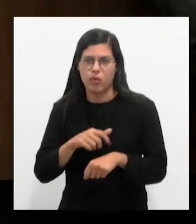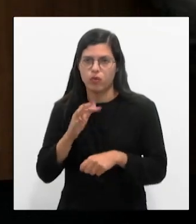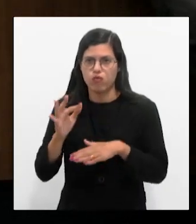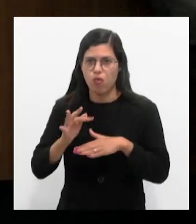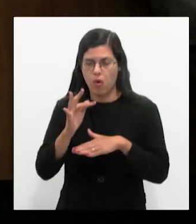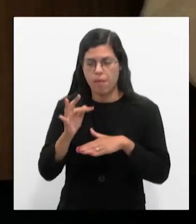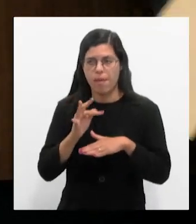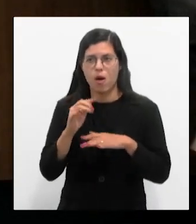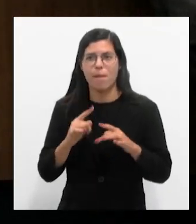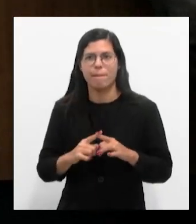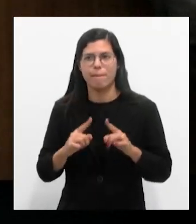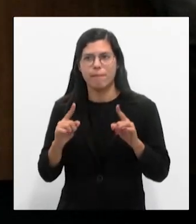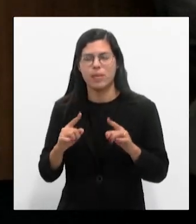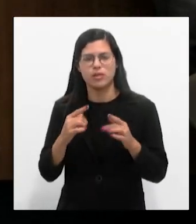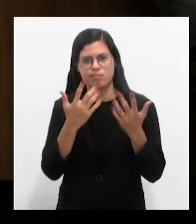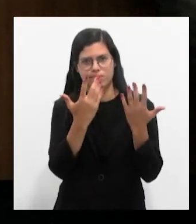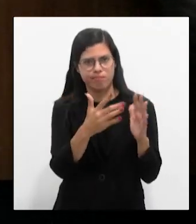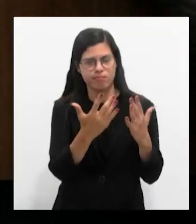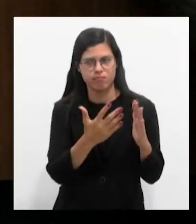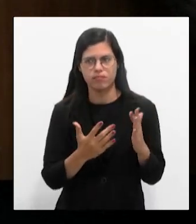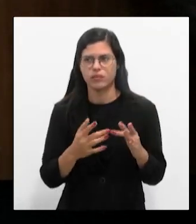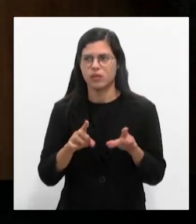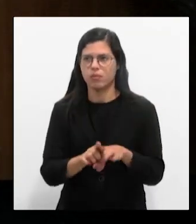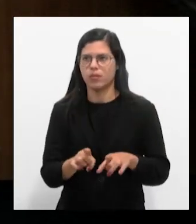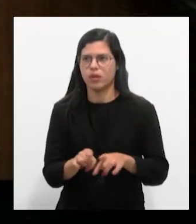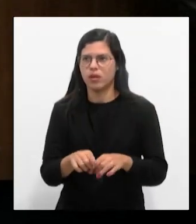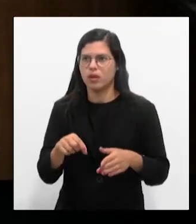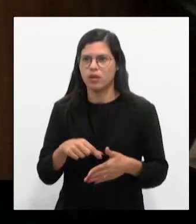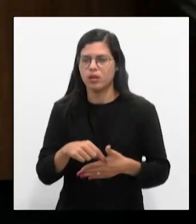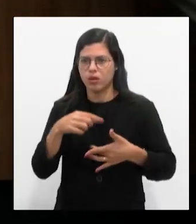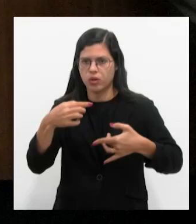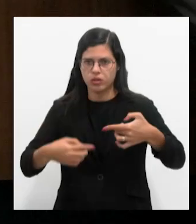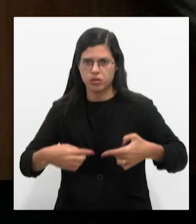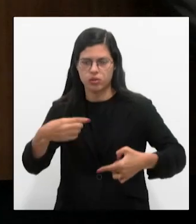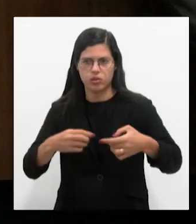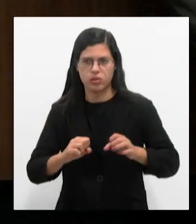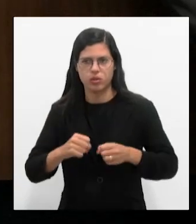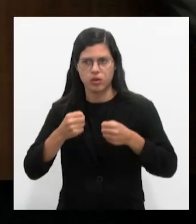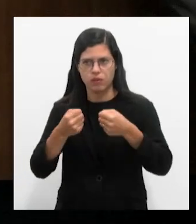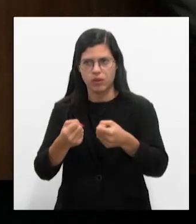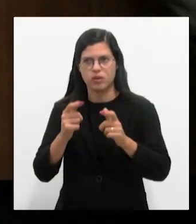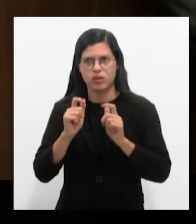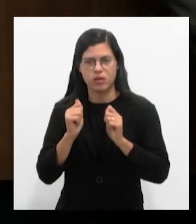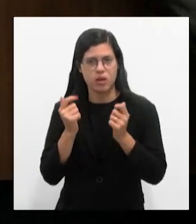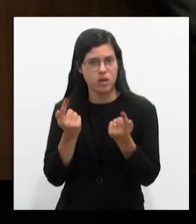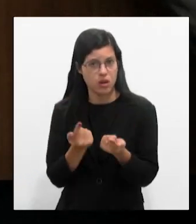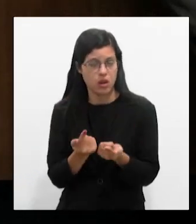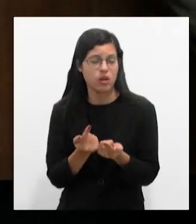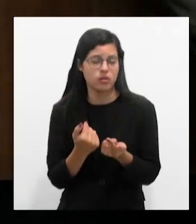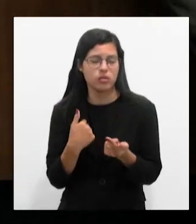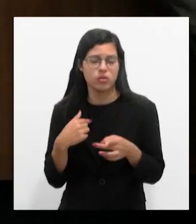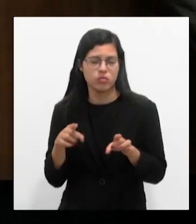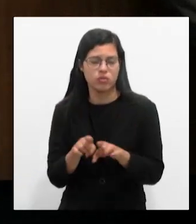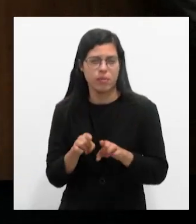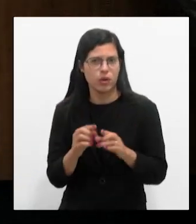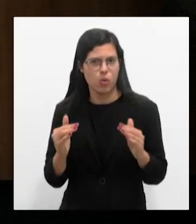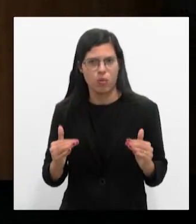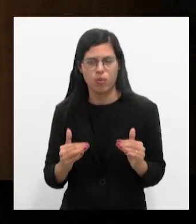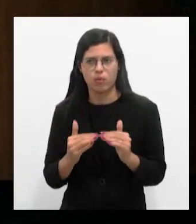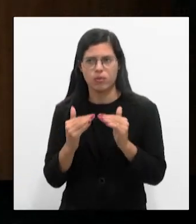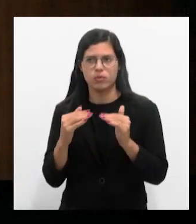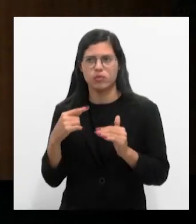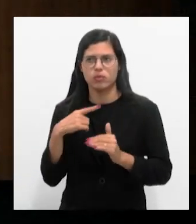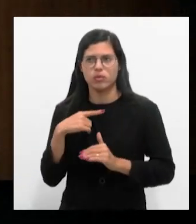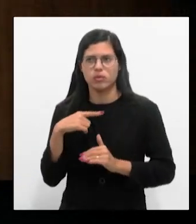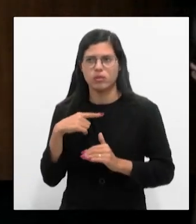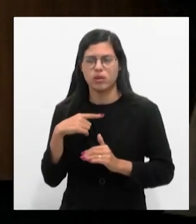adequado, mas parabenizar a Vossa Excelência também que conduziu essa discussão em defesa do Parlamento, a qual eu me filio, e que a gente tem a mais